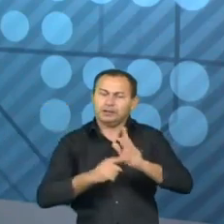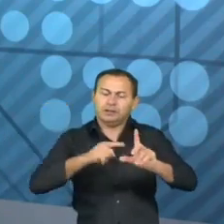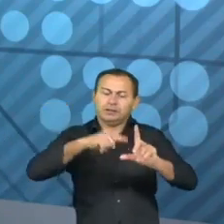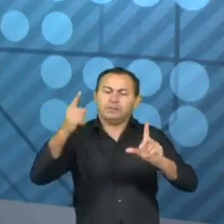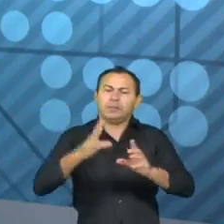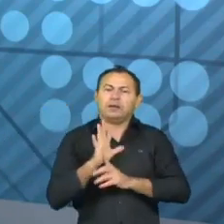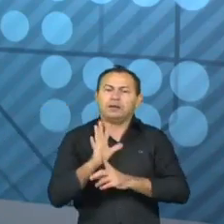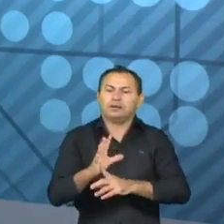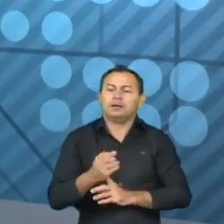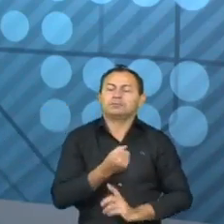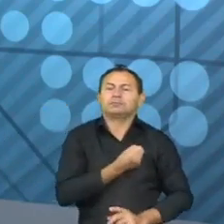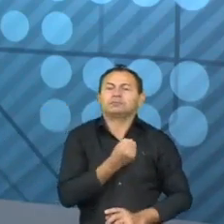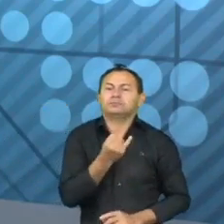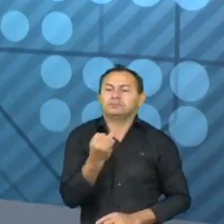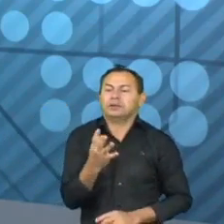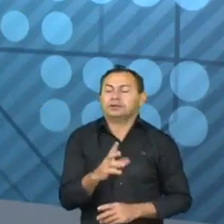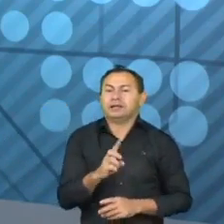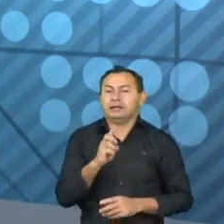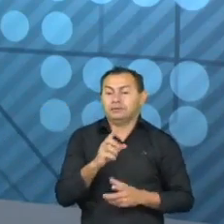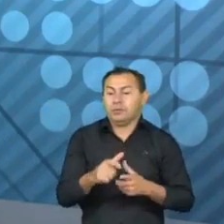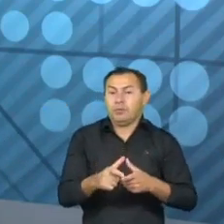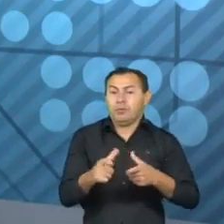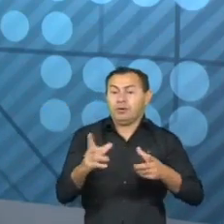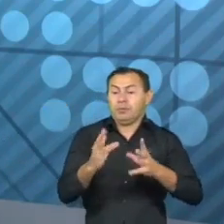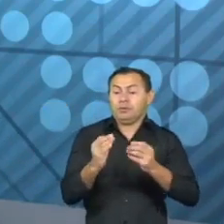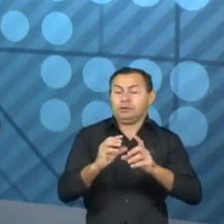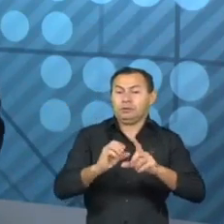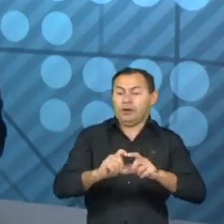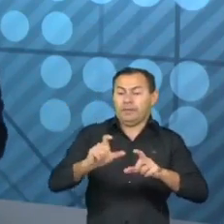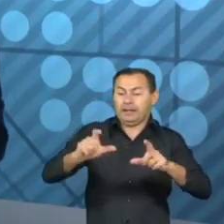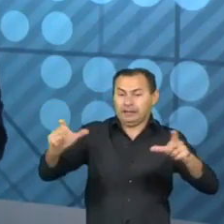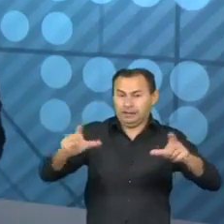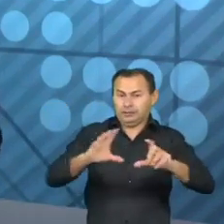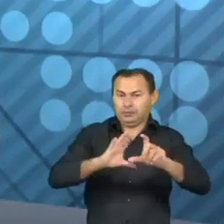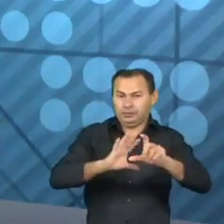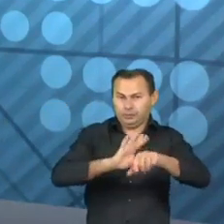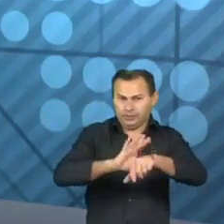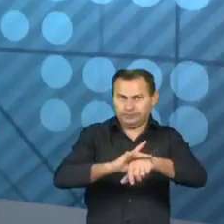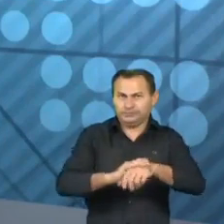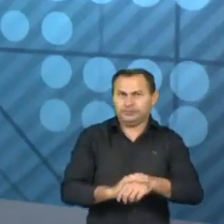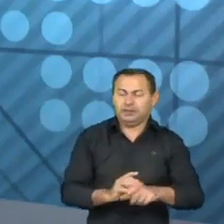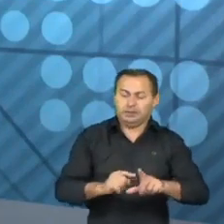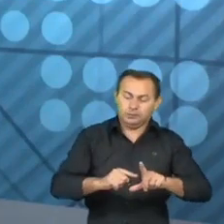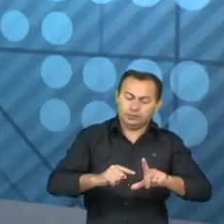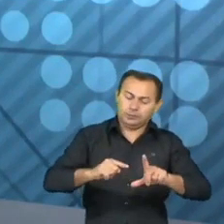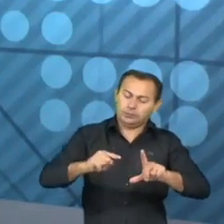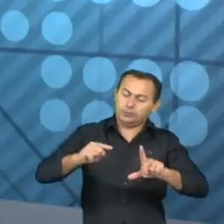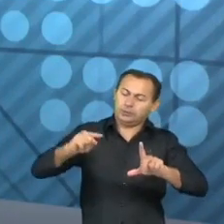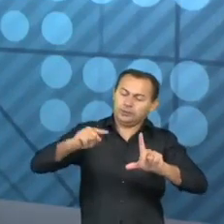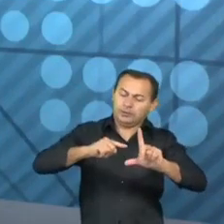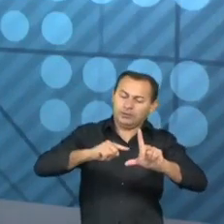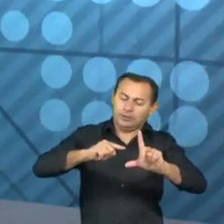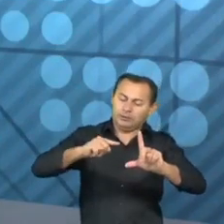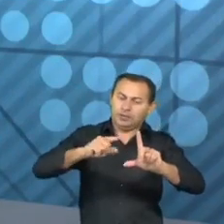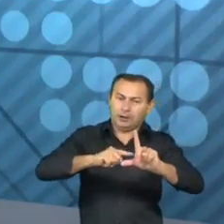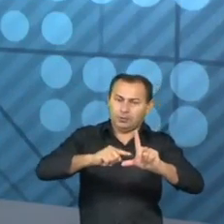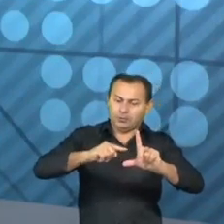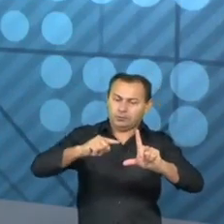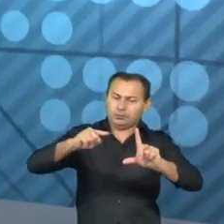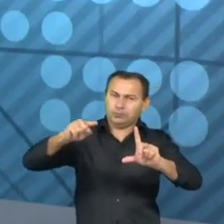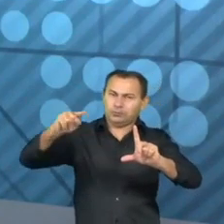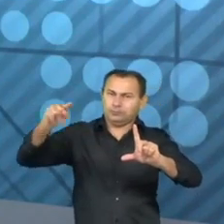a intensidade da doença. Se a curva estava ascendente, se ela estava crescendo,